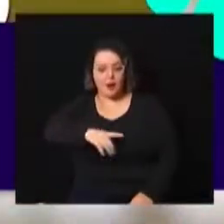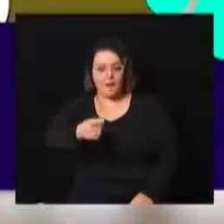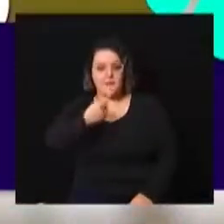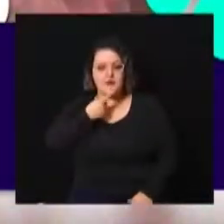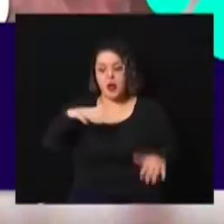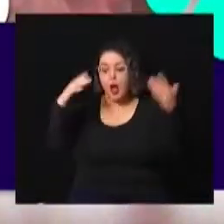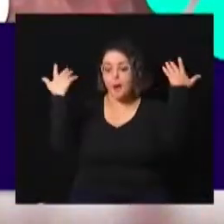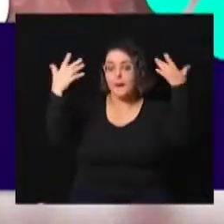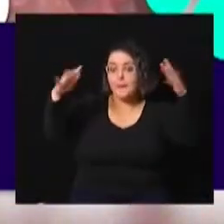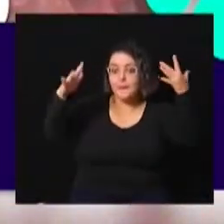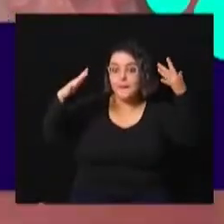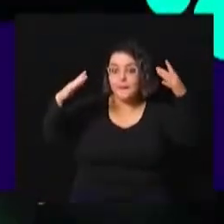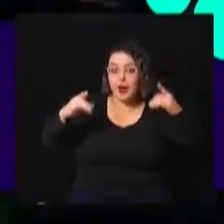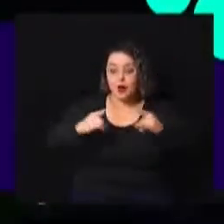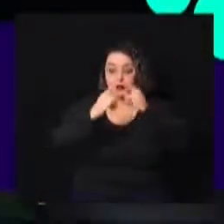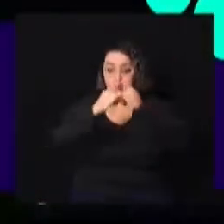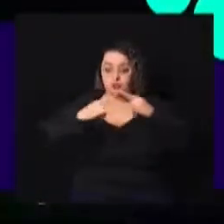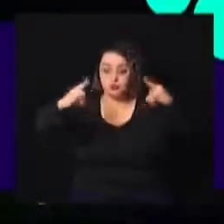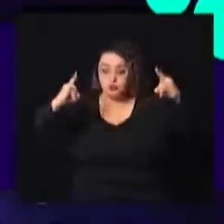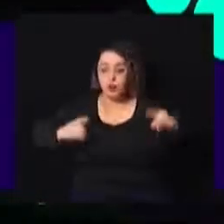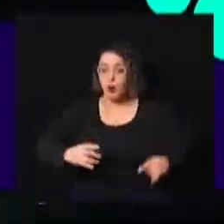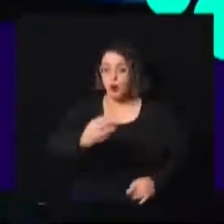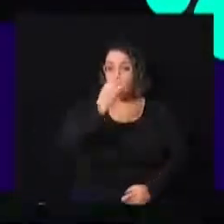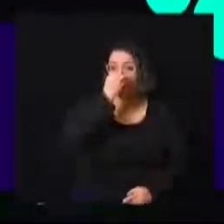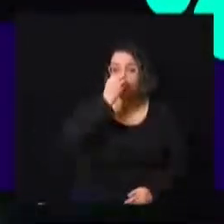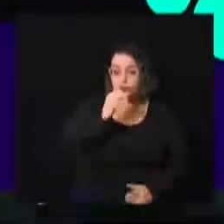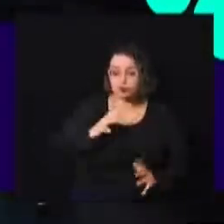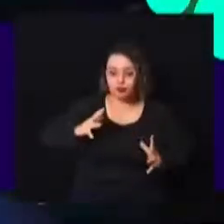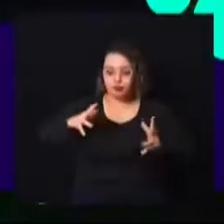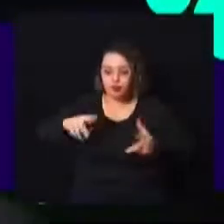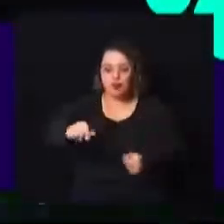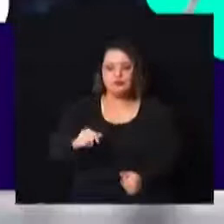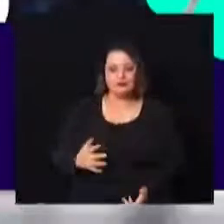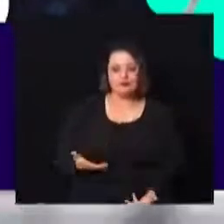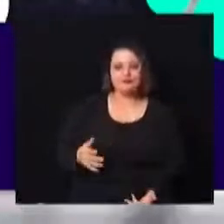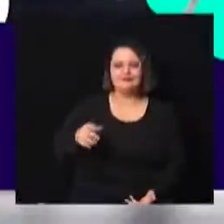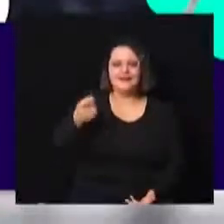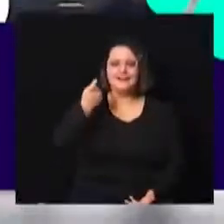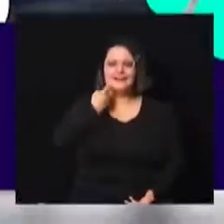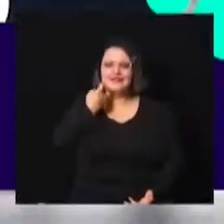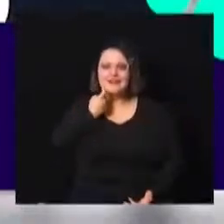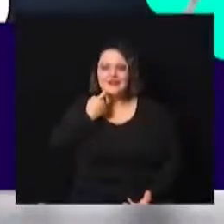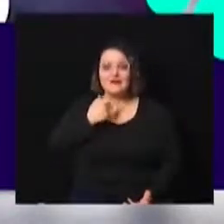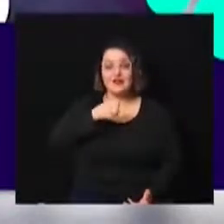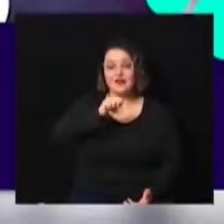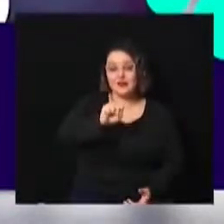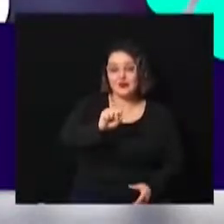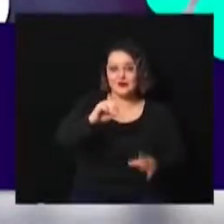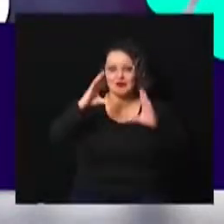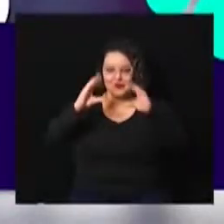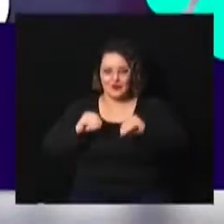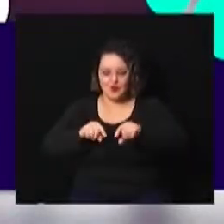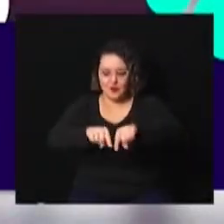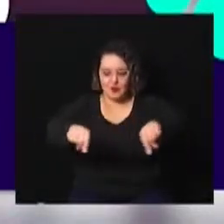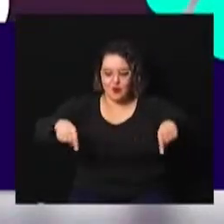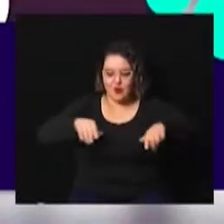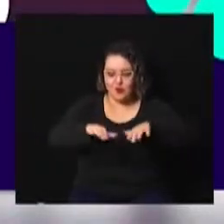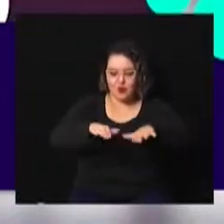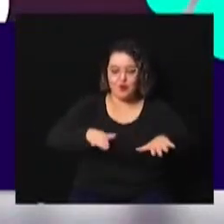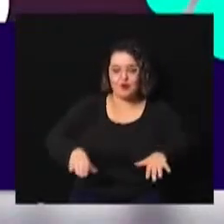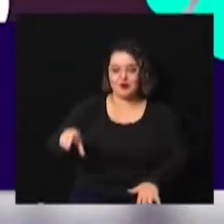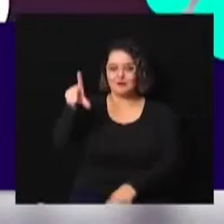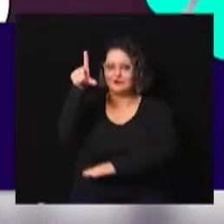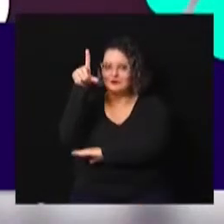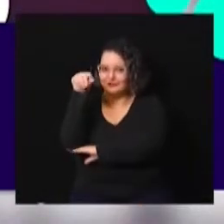dos maiores circos do mundo. Estreia sexta-feira, dia 6, às 20 horas, no estacionamento do Parque Dom